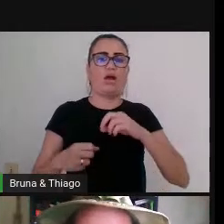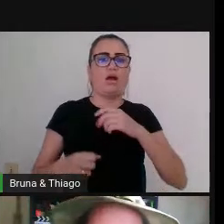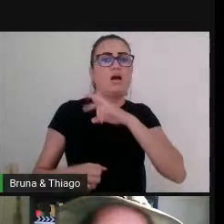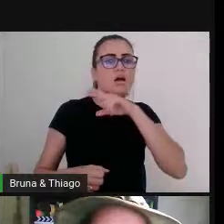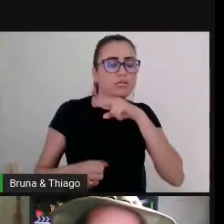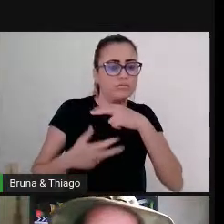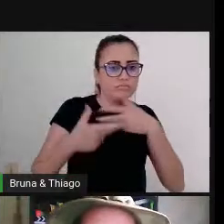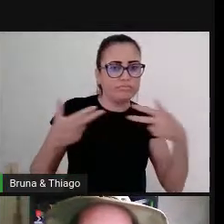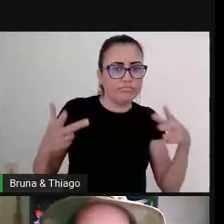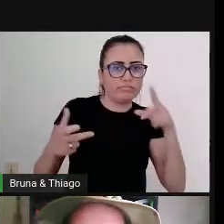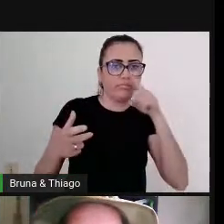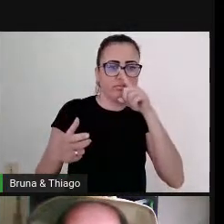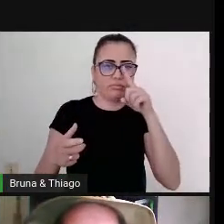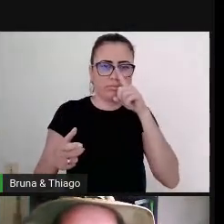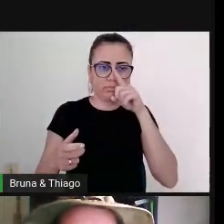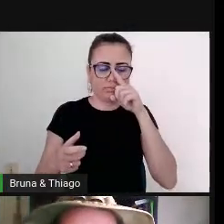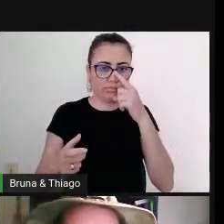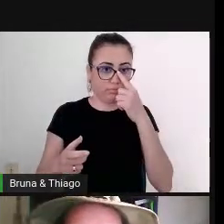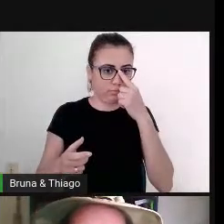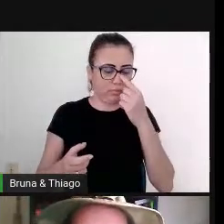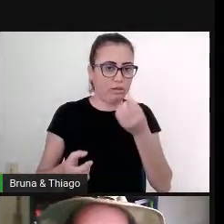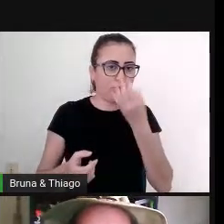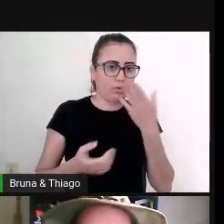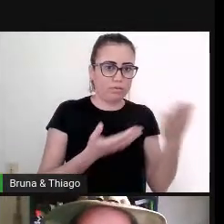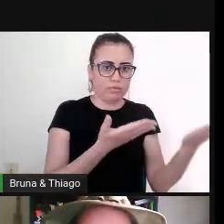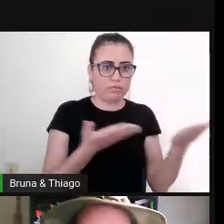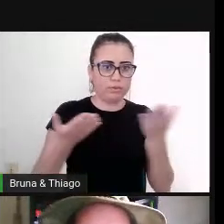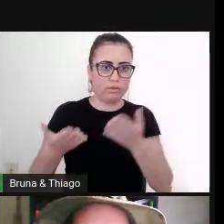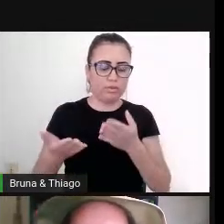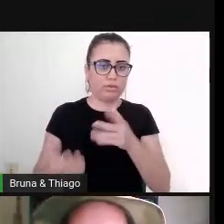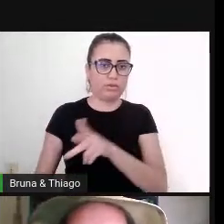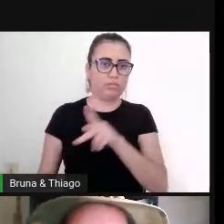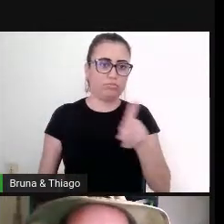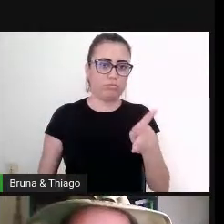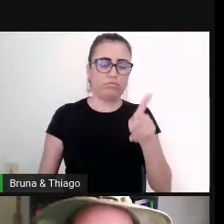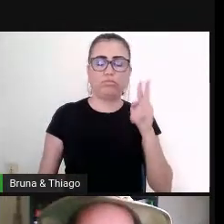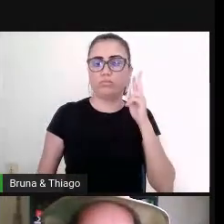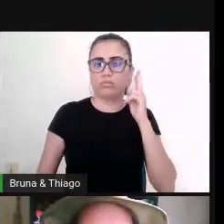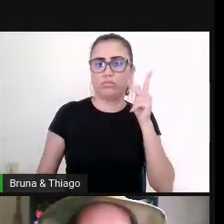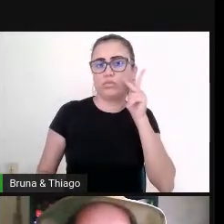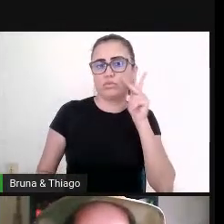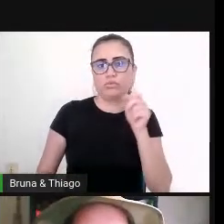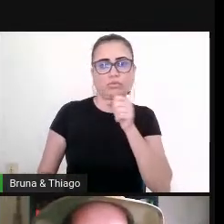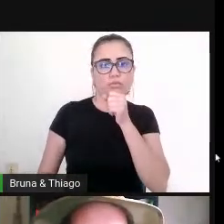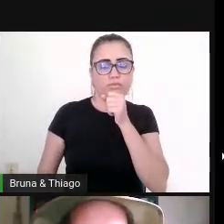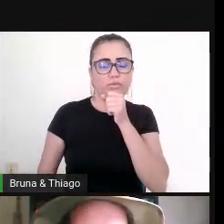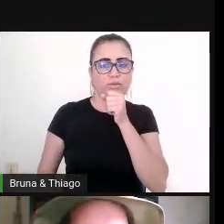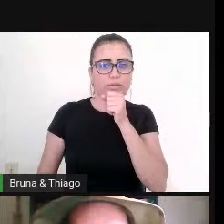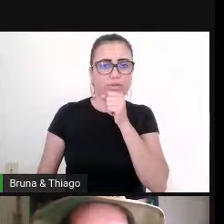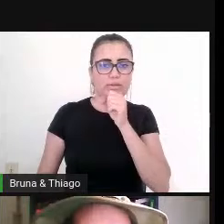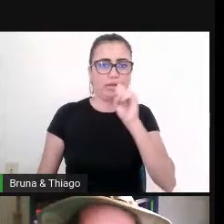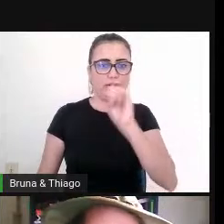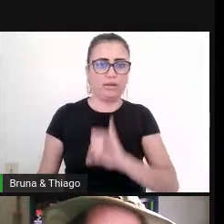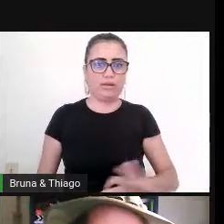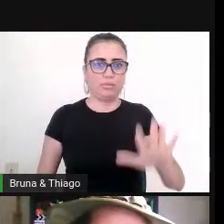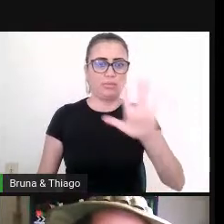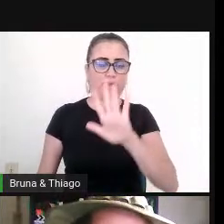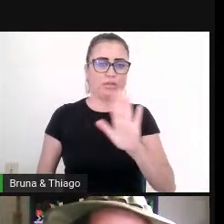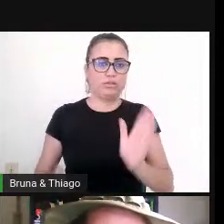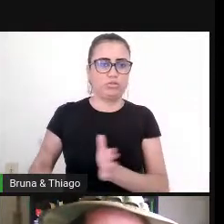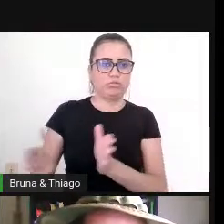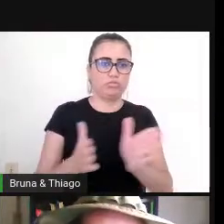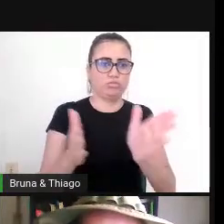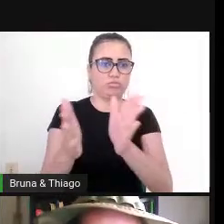também. Bem-vindos a Porto Velho. Essa aqui é uma imagem do nosso Rio Madeira, né? Juntamente aí com